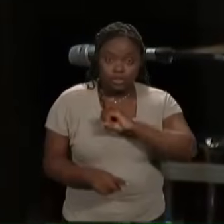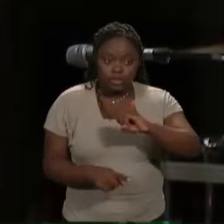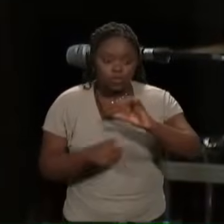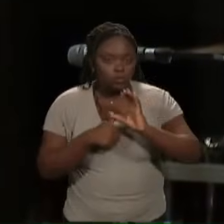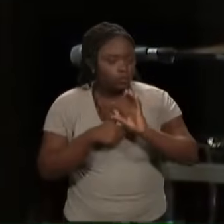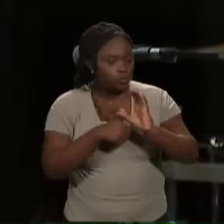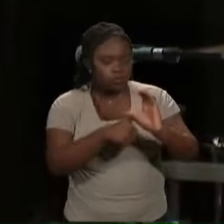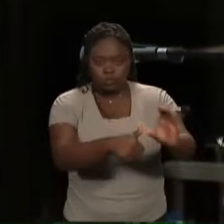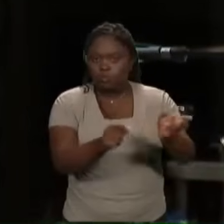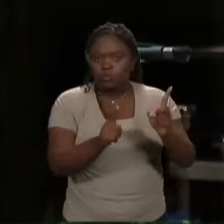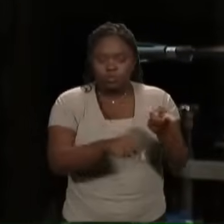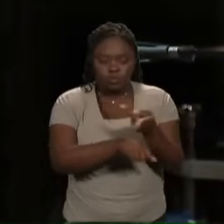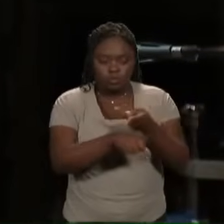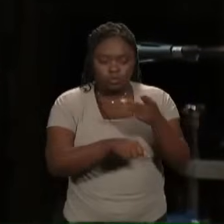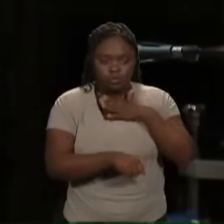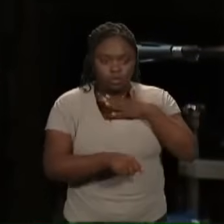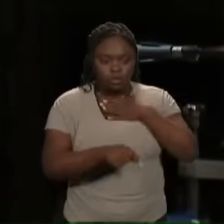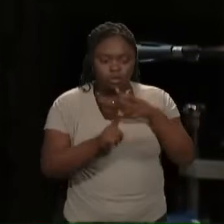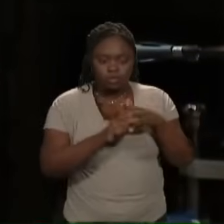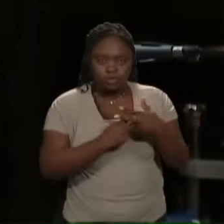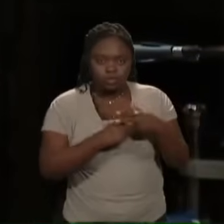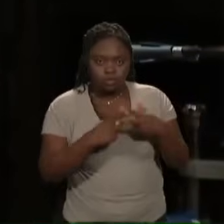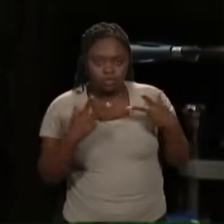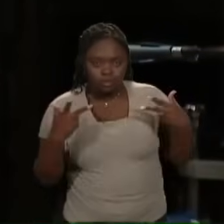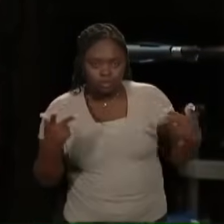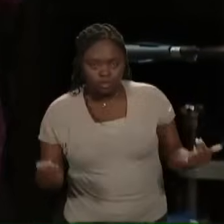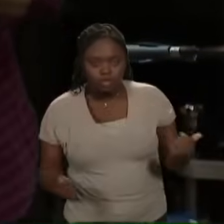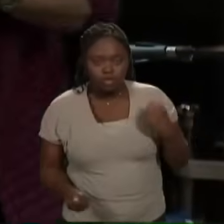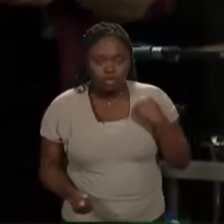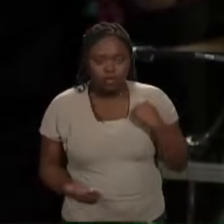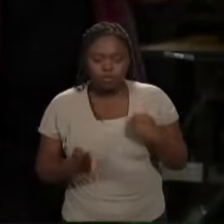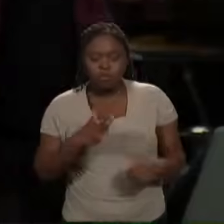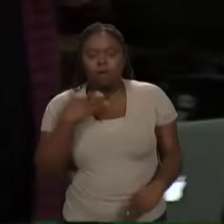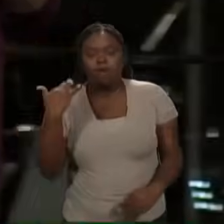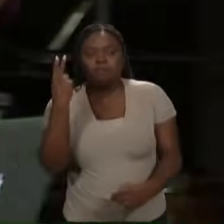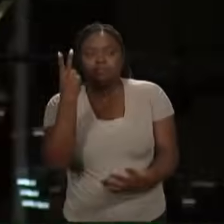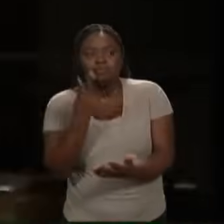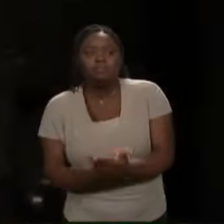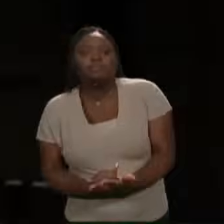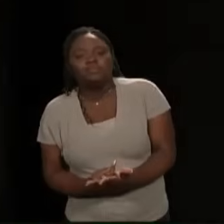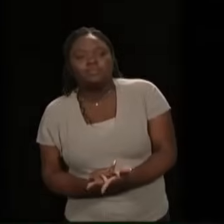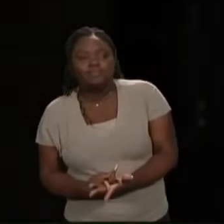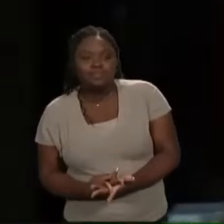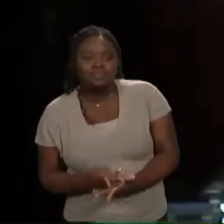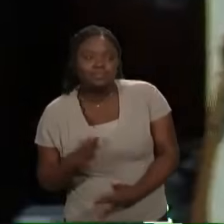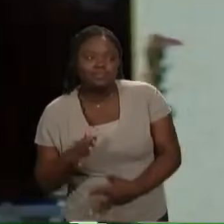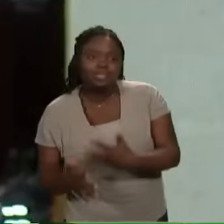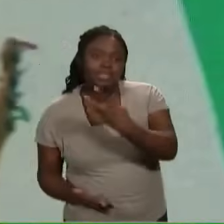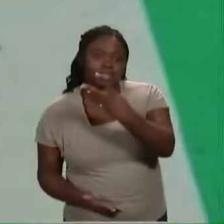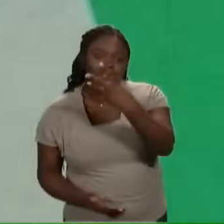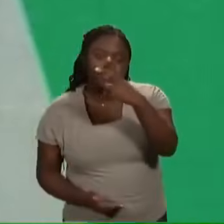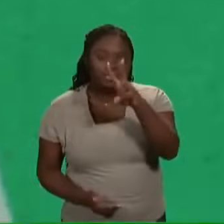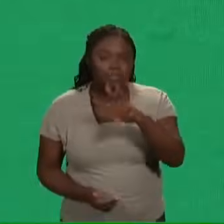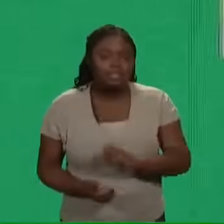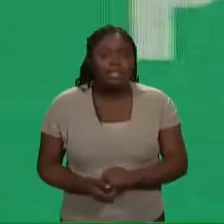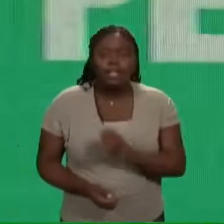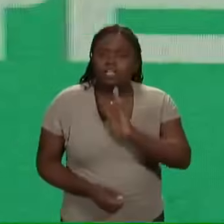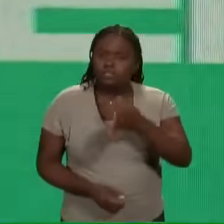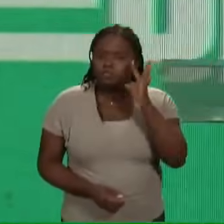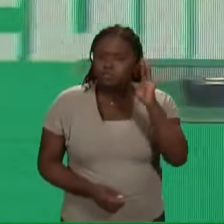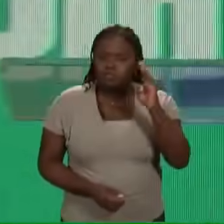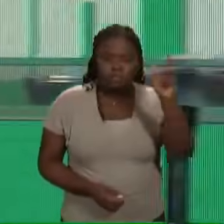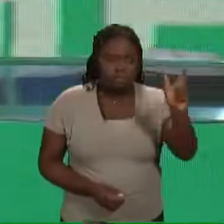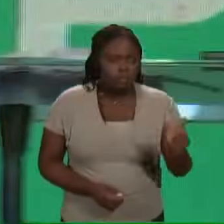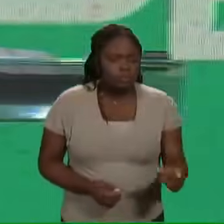me procurar para consertar a situação comigo, eu infarto 32 vezes. Você já imaginou uma pessoa que não